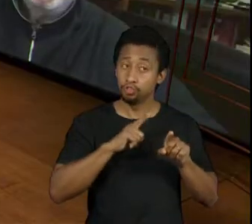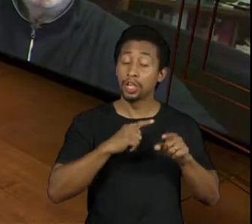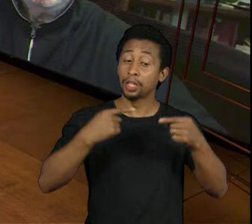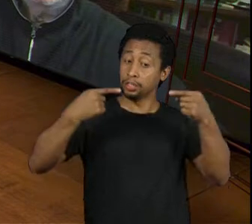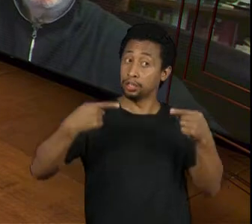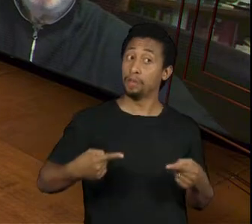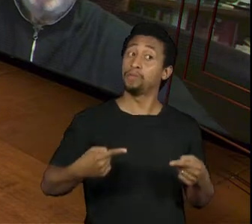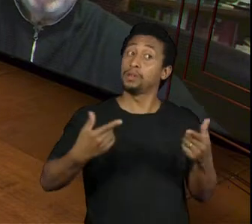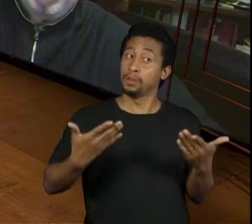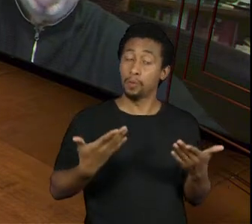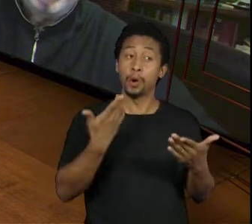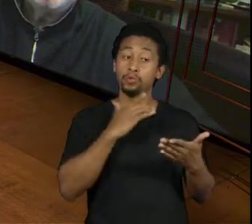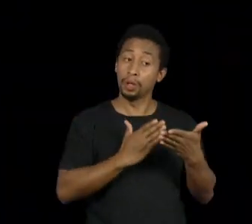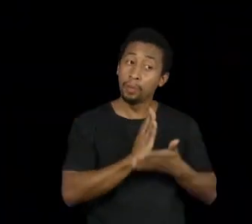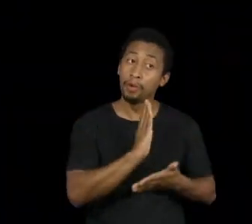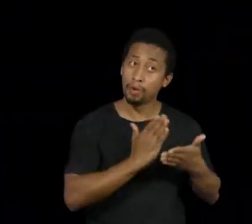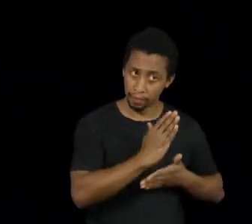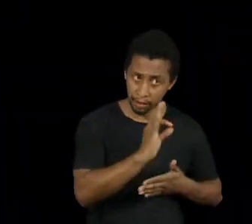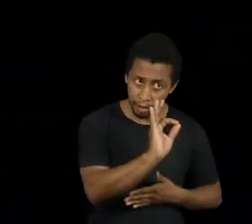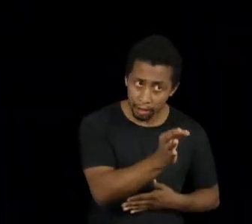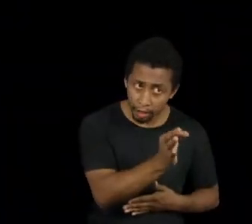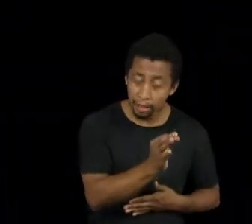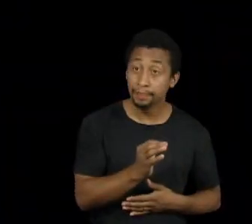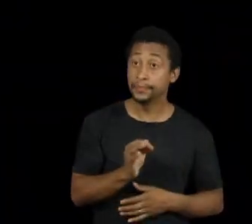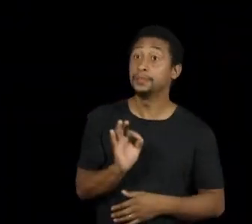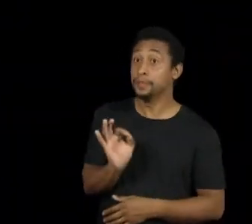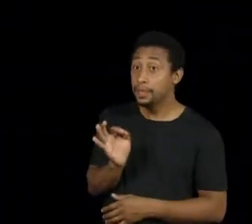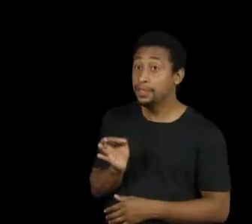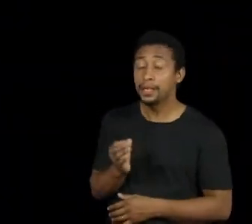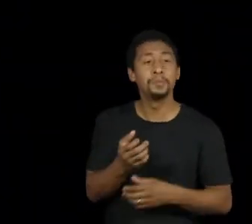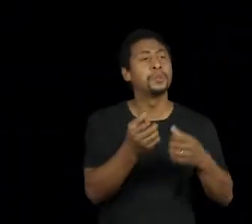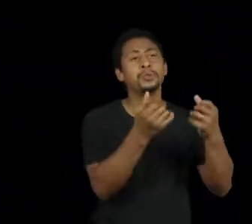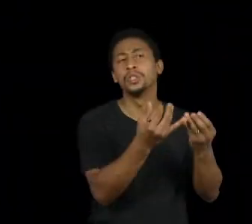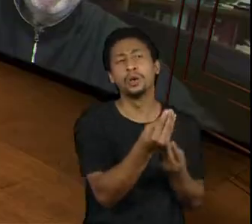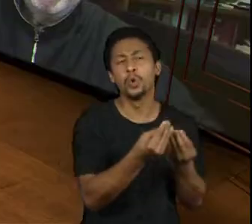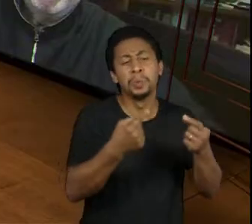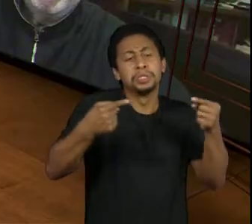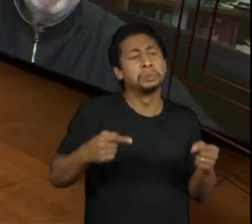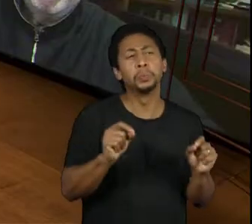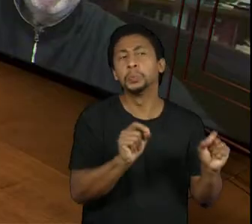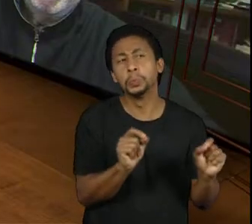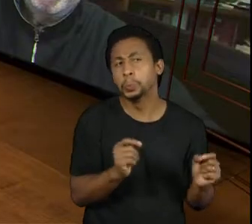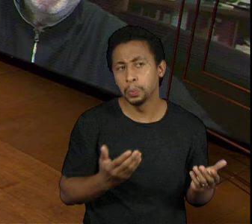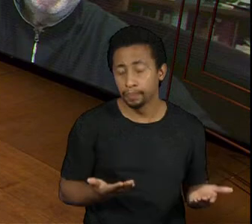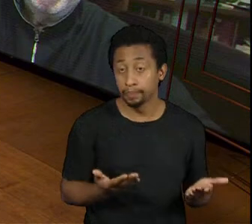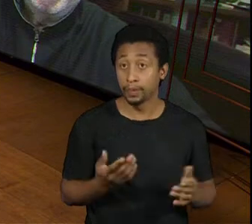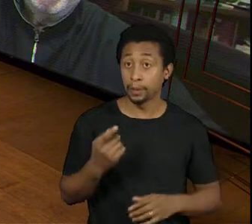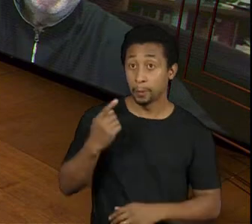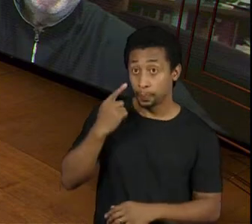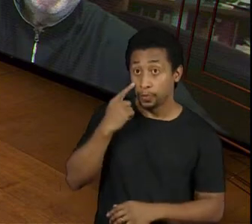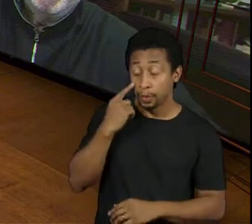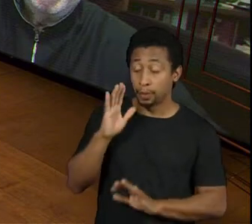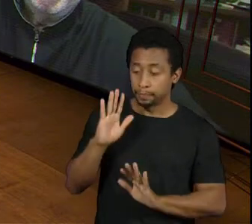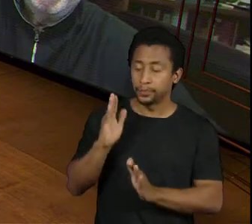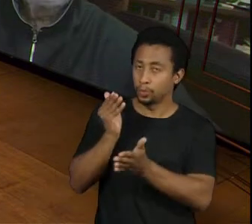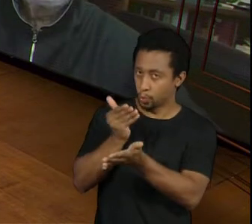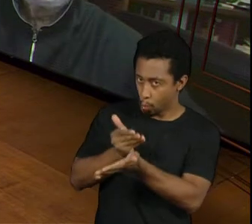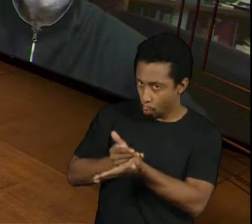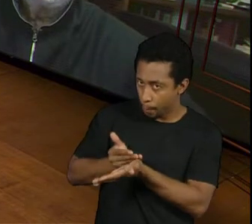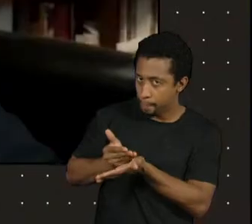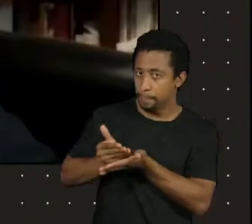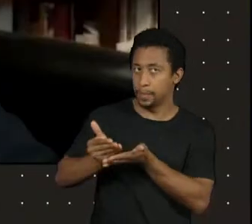grade curricular. É verdade, é verdade. Que provações eram essas? O noviciado, Cris, é um momento